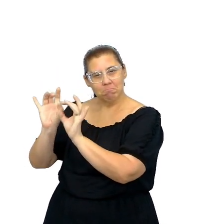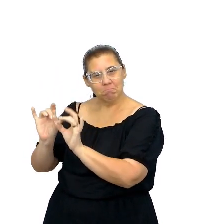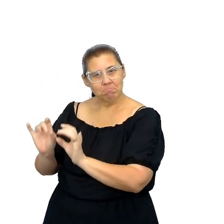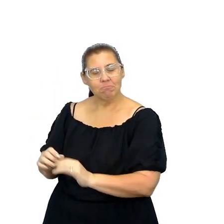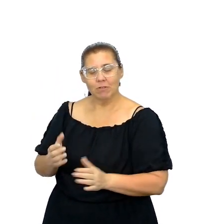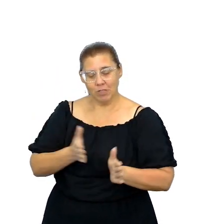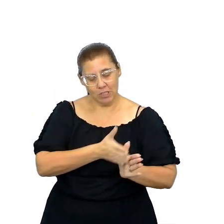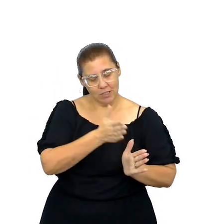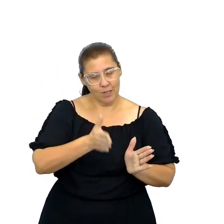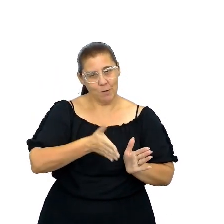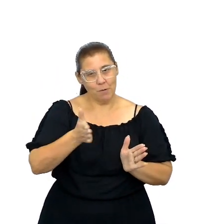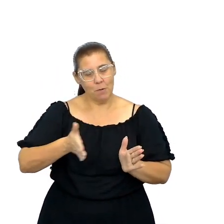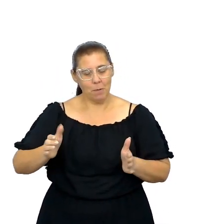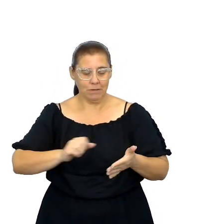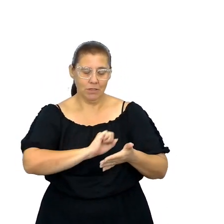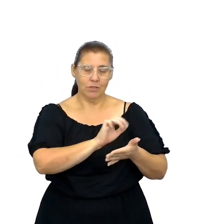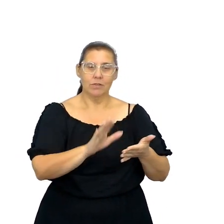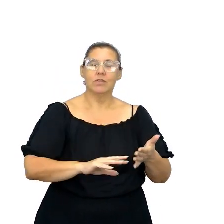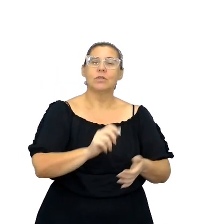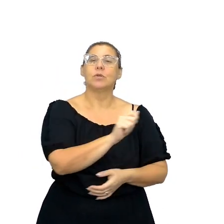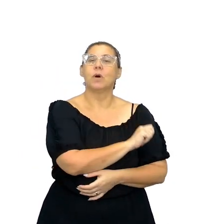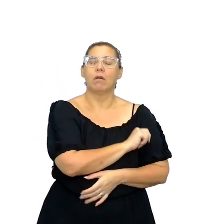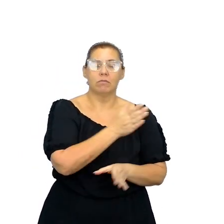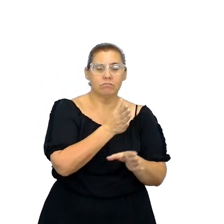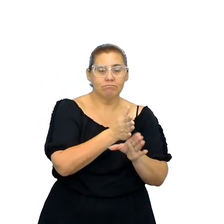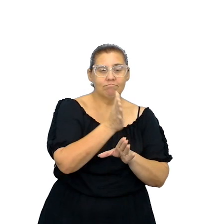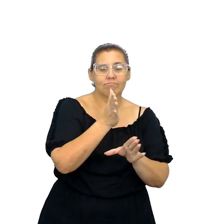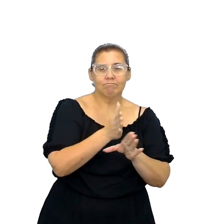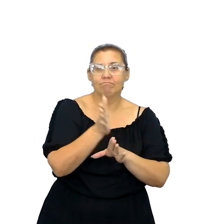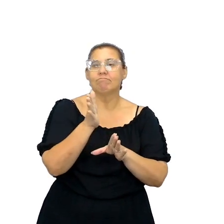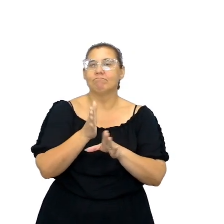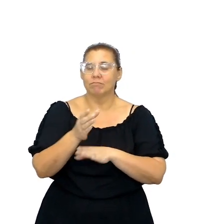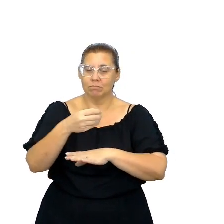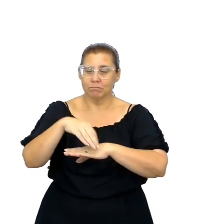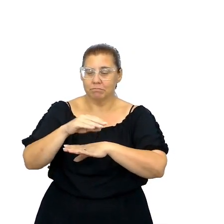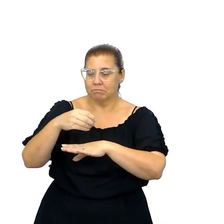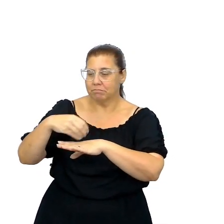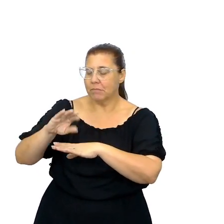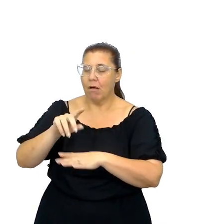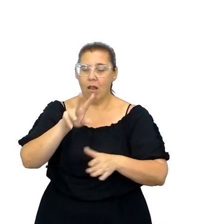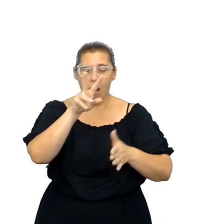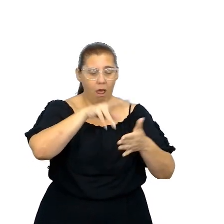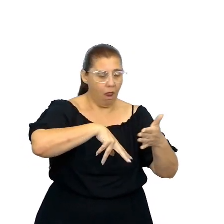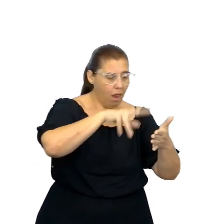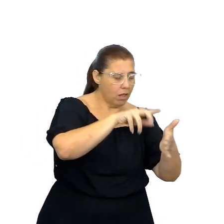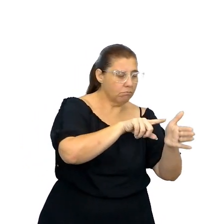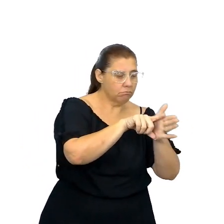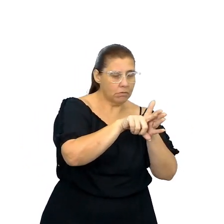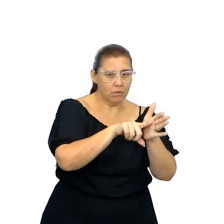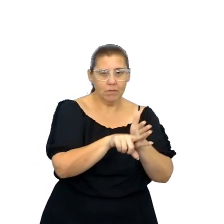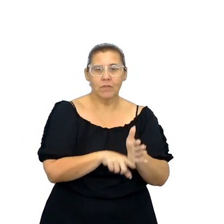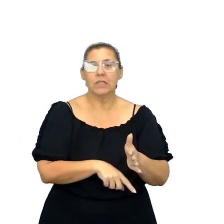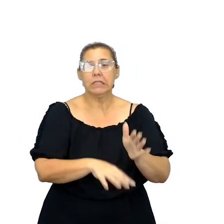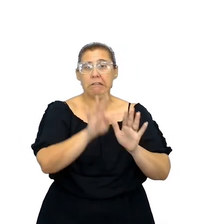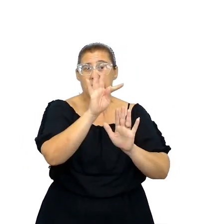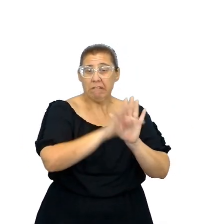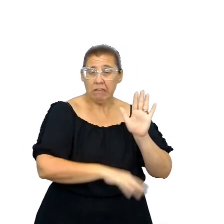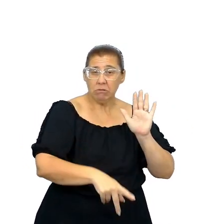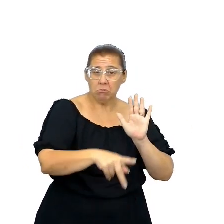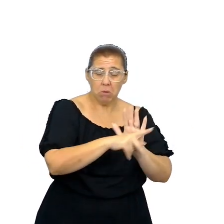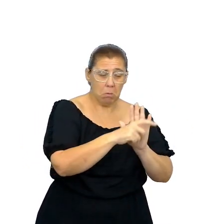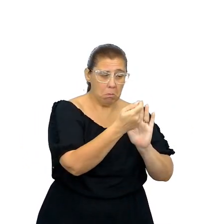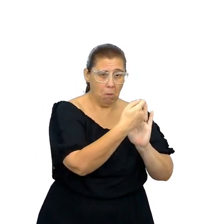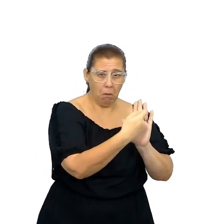de atividades, em que os estudantes são orientados por meio da leitura e de pesquisas a escreverem os seus próprios textos. Então,